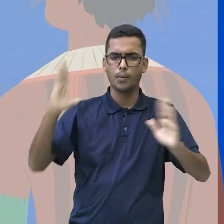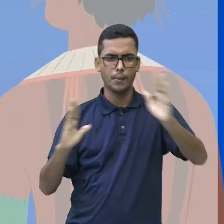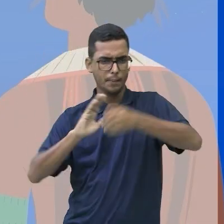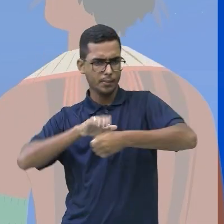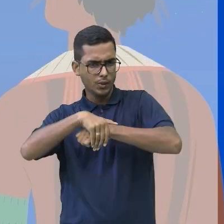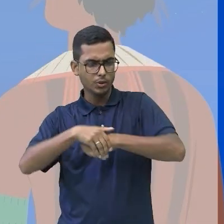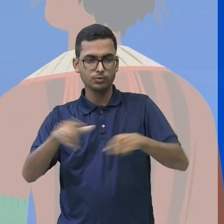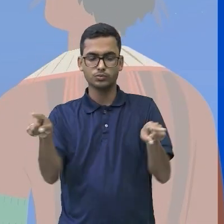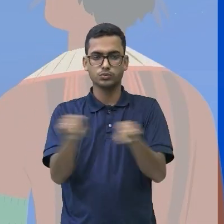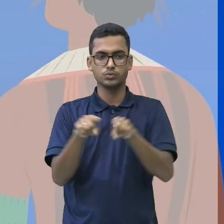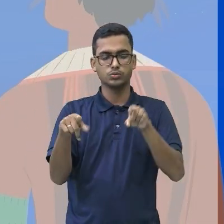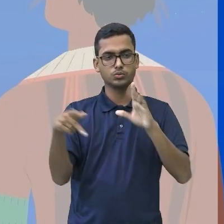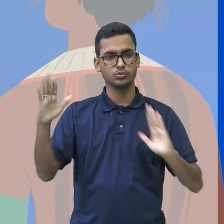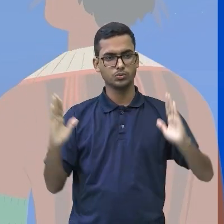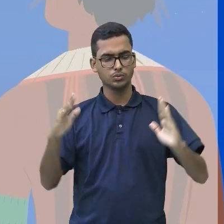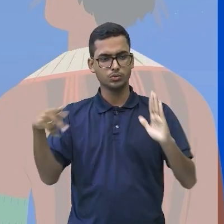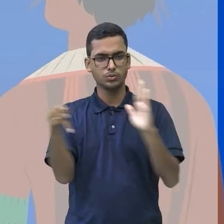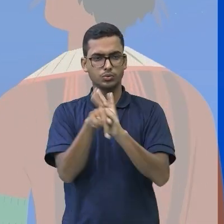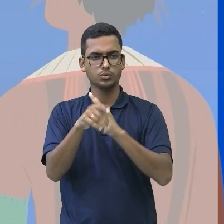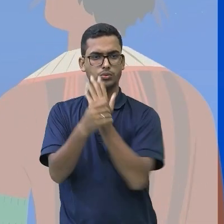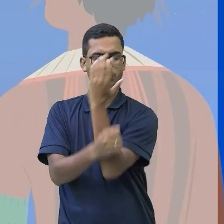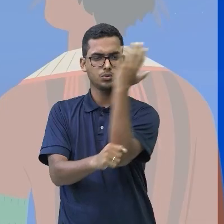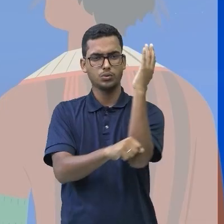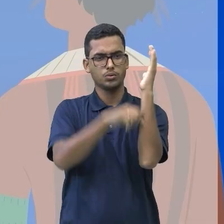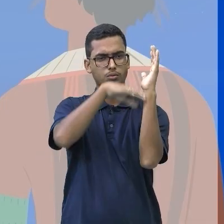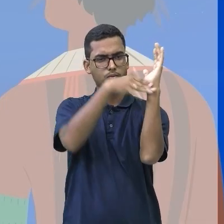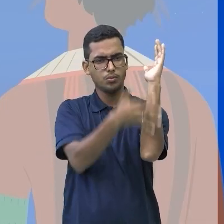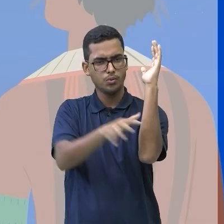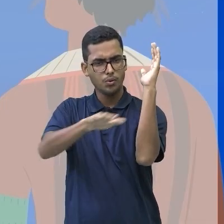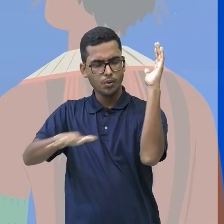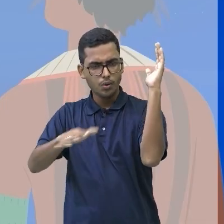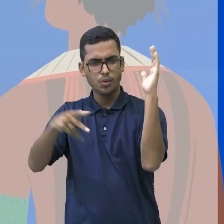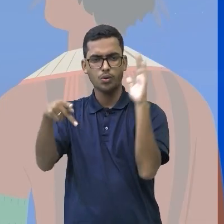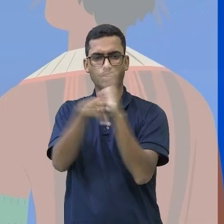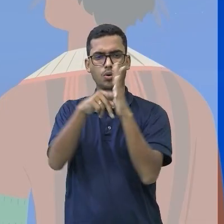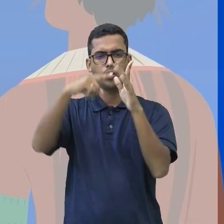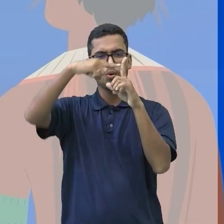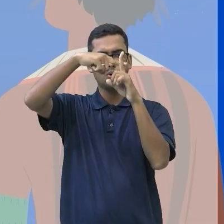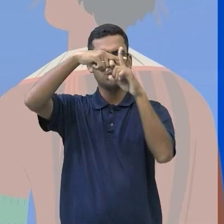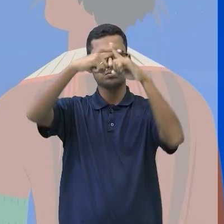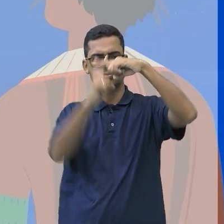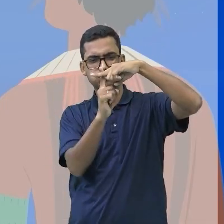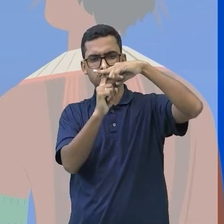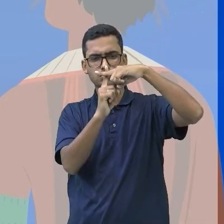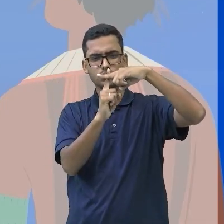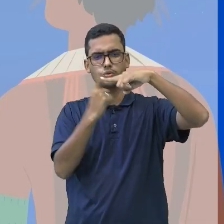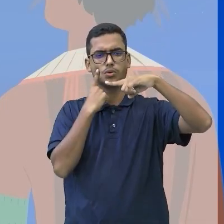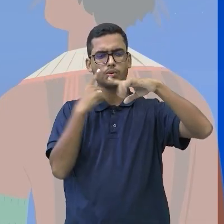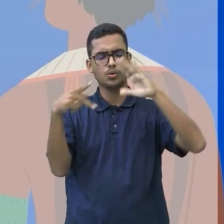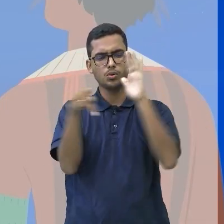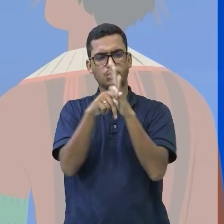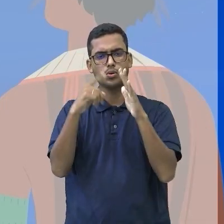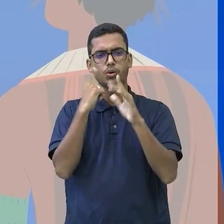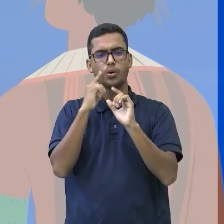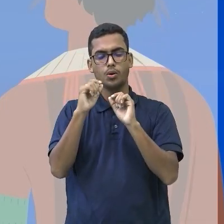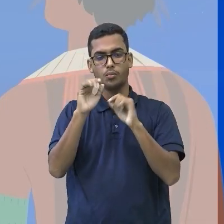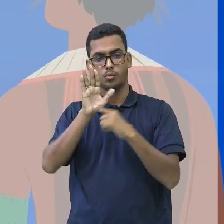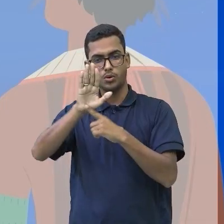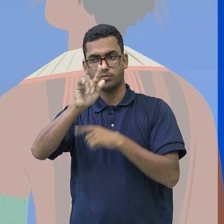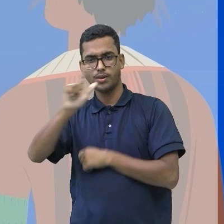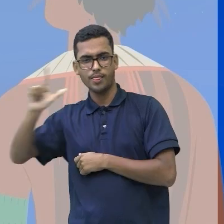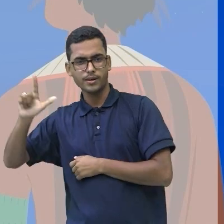No outono, ela fica deitada do lado esquerdo do sul, isto é, para leste.